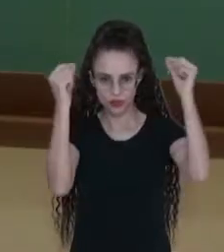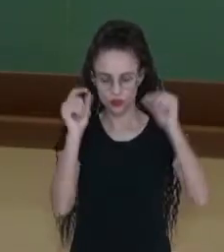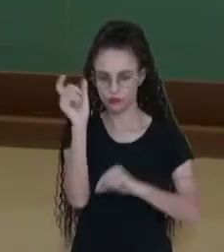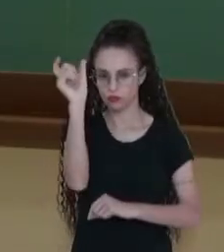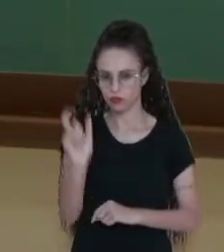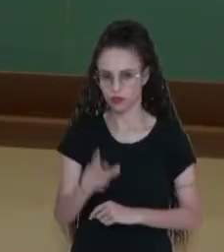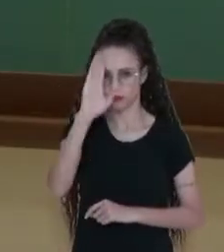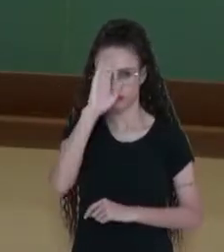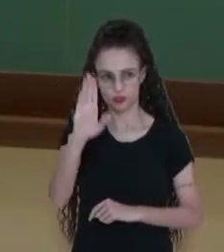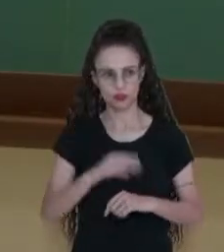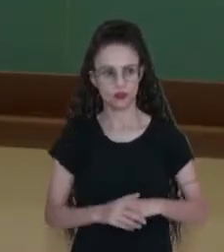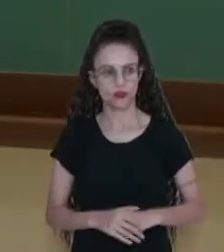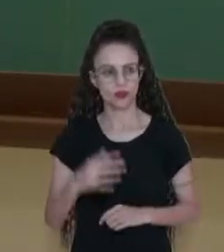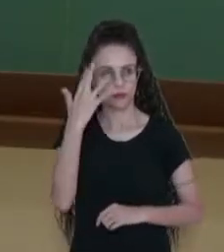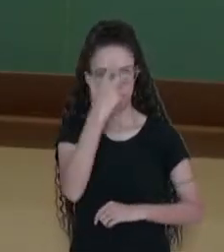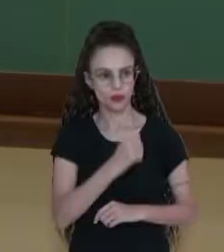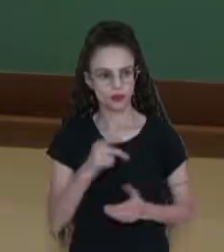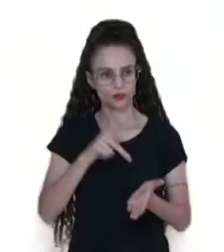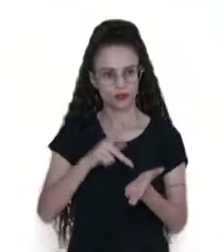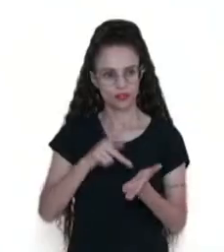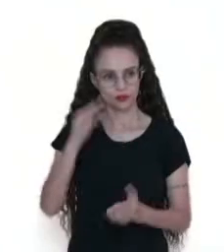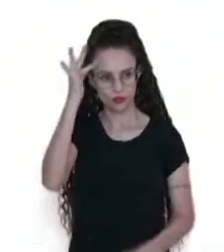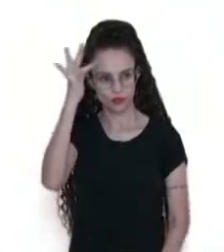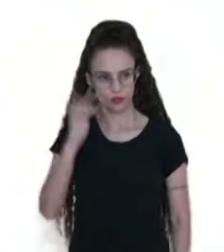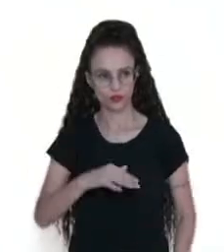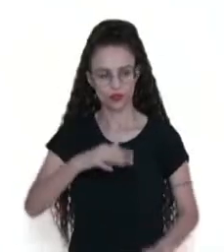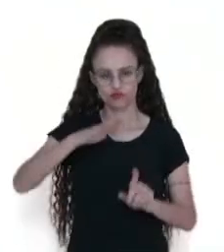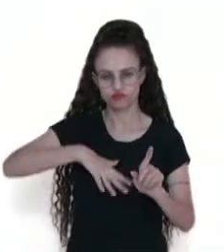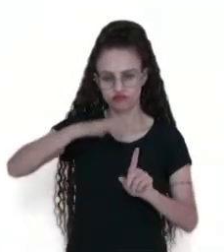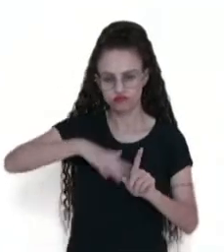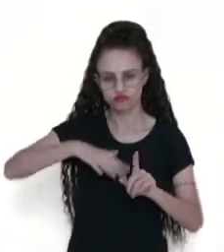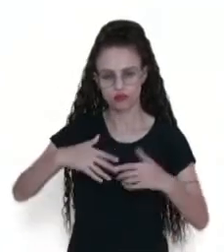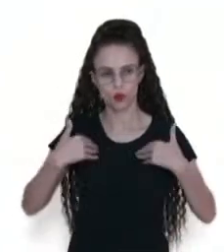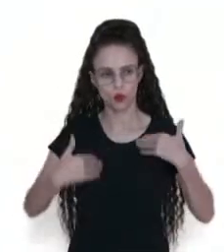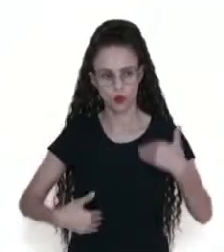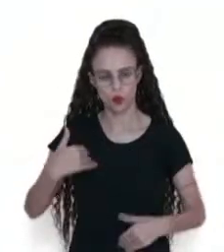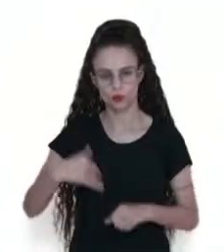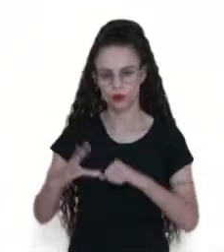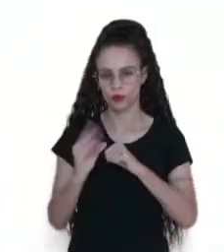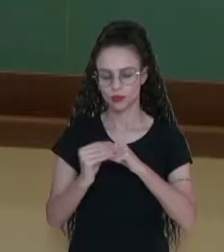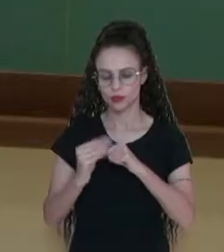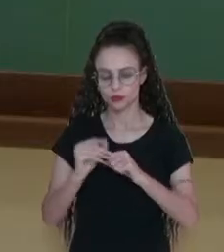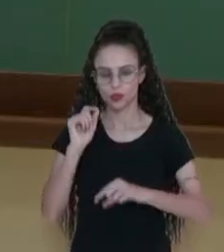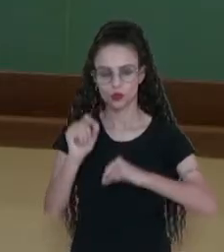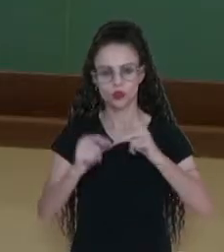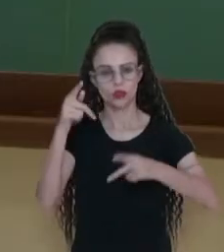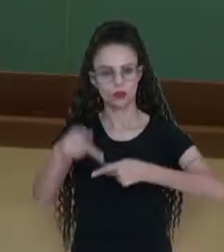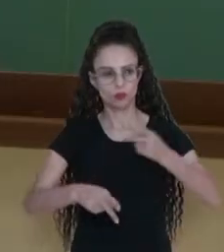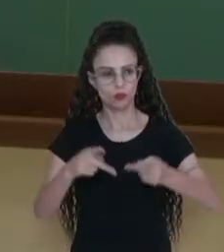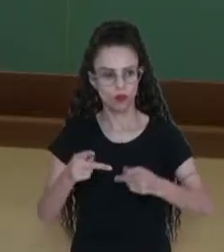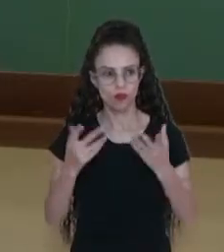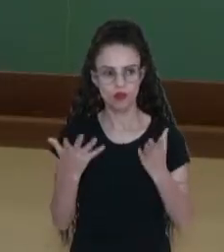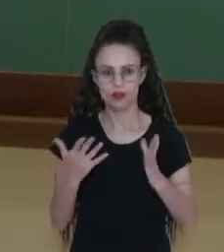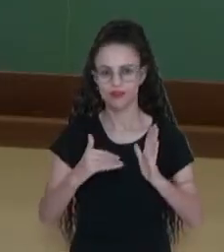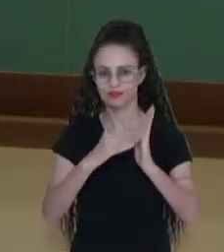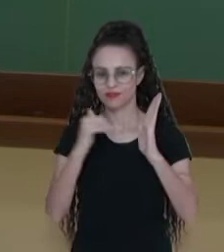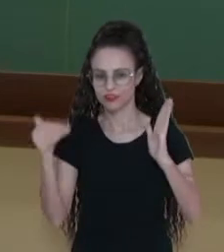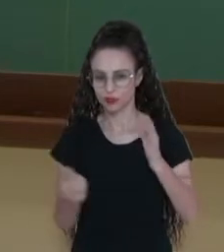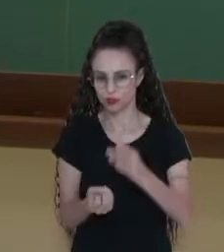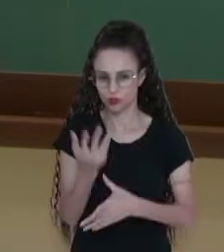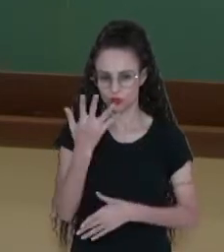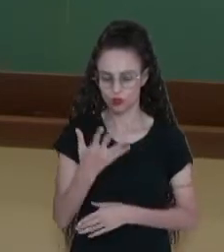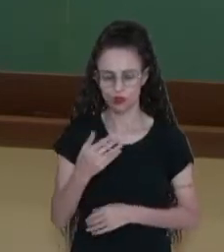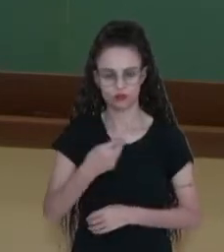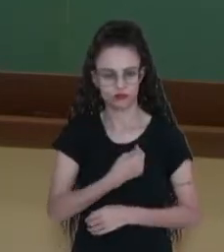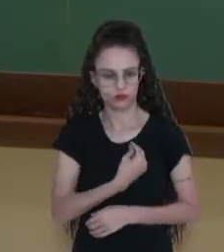com relação aos gregos. Beleza, verdade, filosofia, culto, corpo, conhecimento, herança de Atena. Nós temos um povo que ele colocou a estética, a vivência do